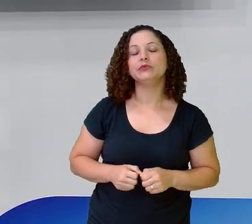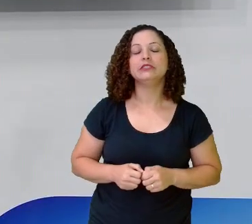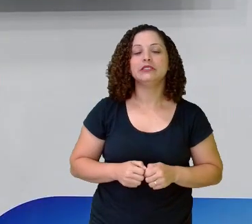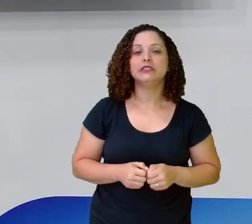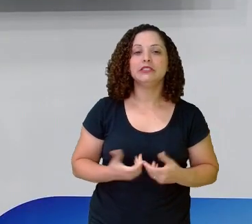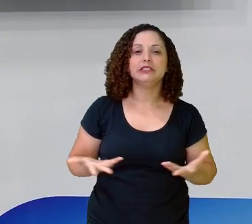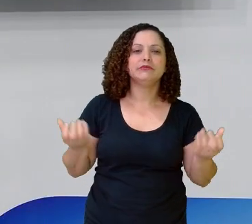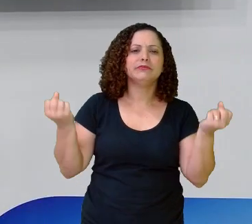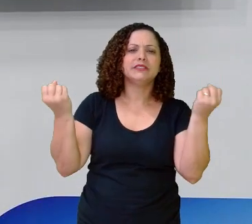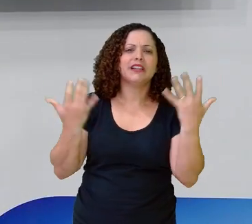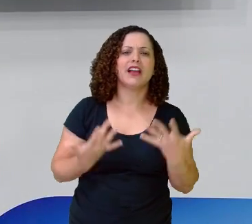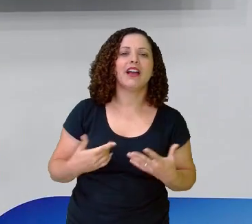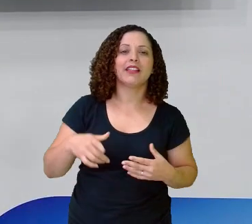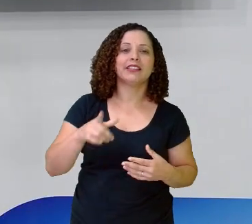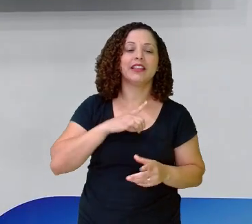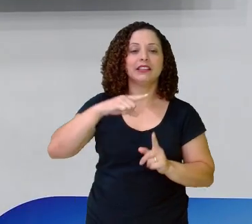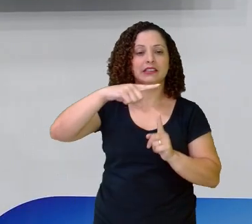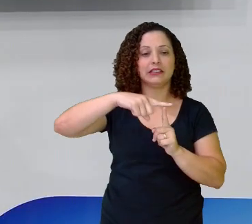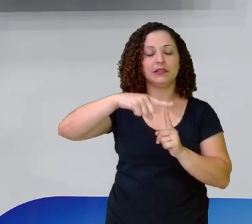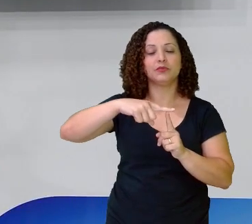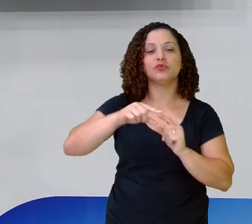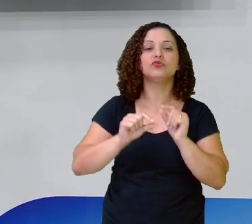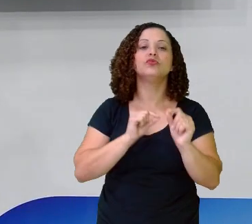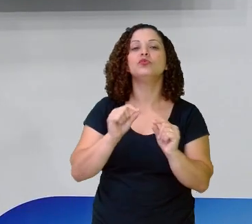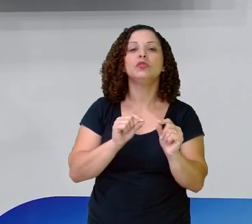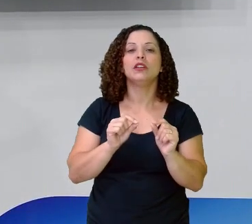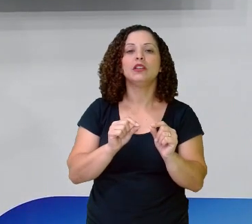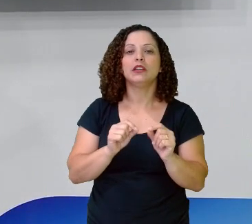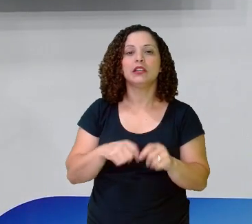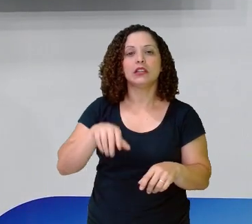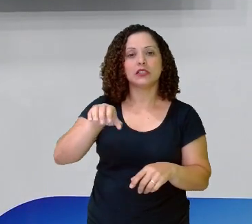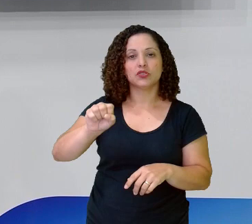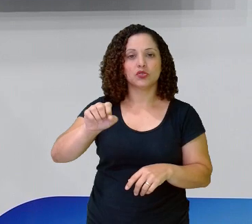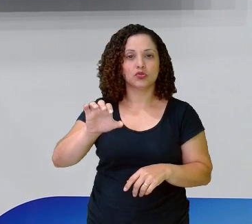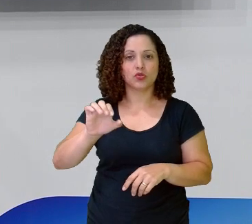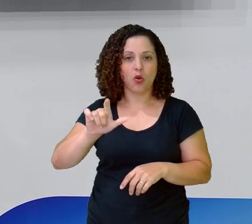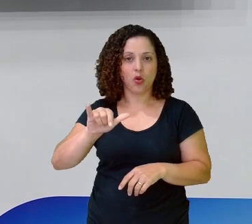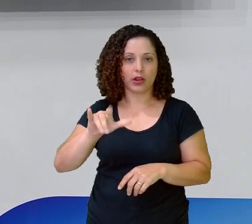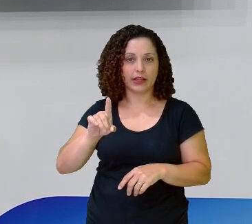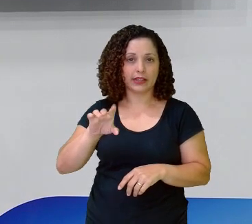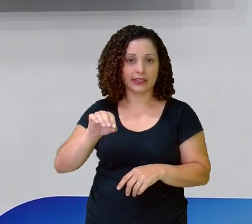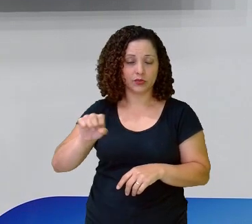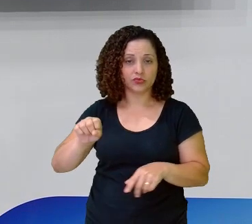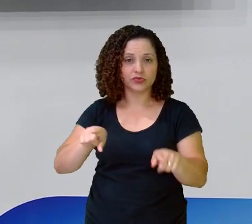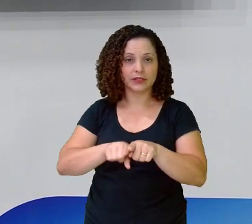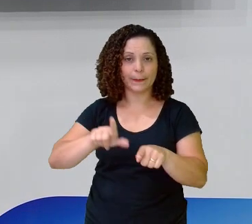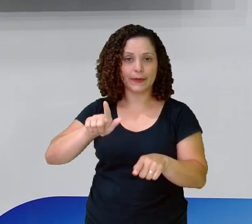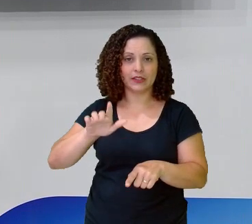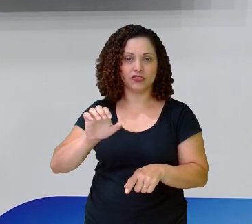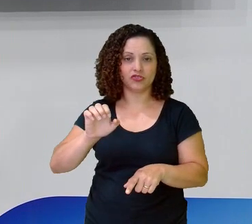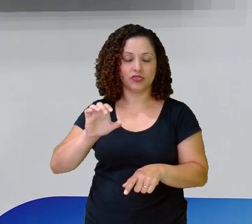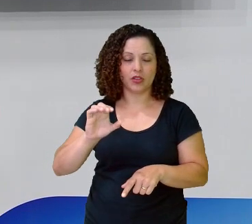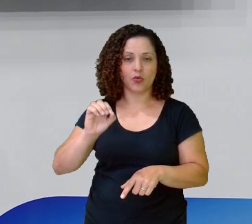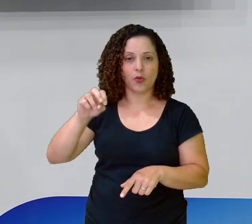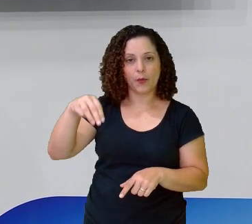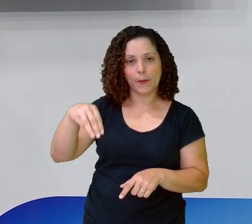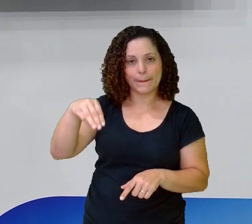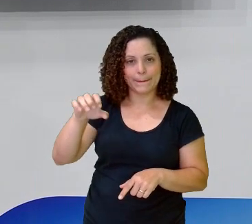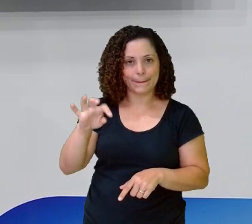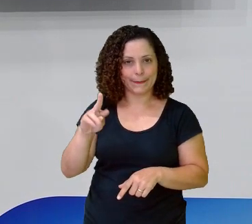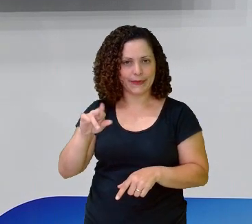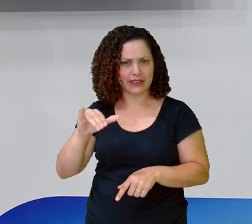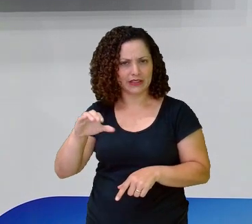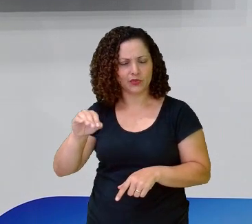algumas figuras, podem ser sólidos, podem ser figuras geométricas. E conta para mim lá no YouTube quais figuras você